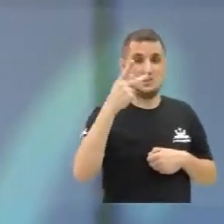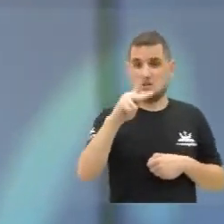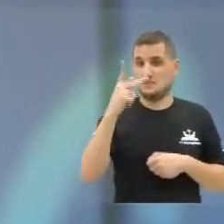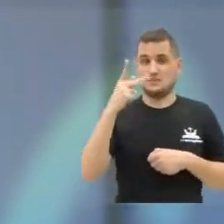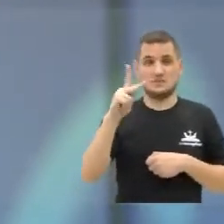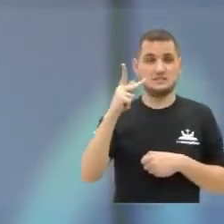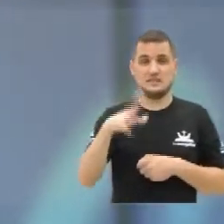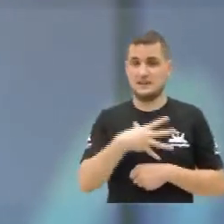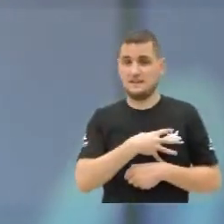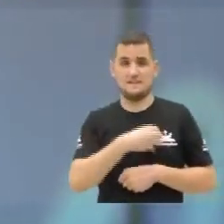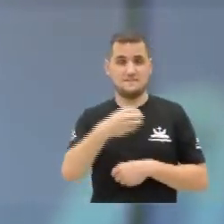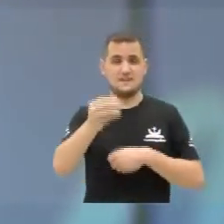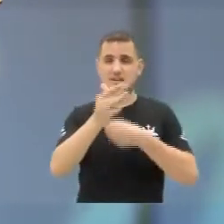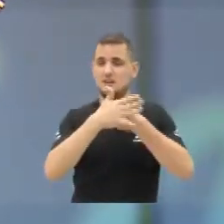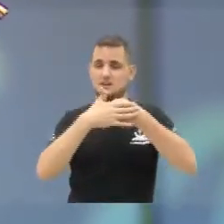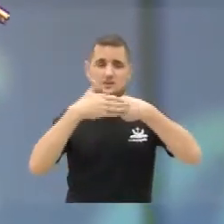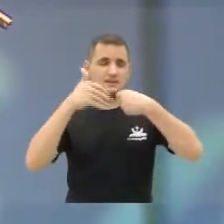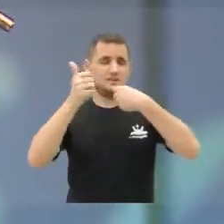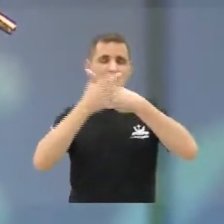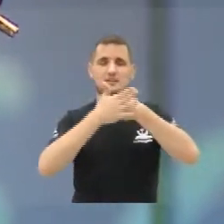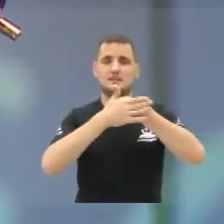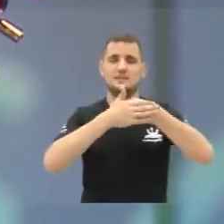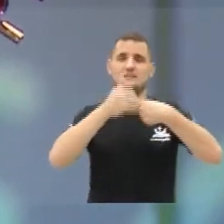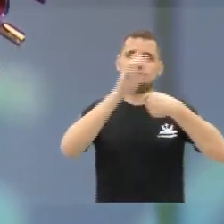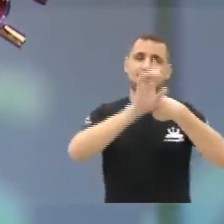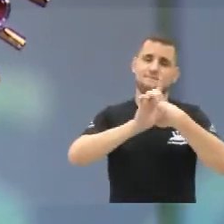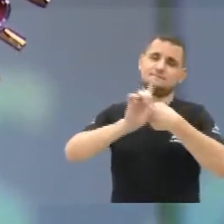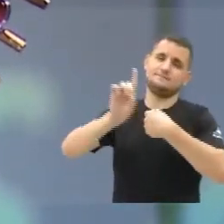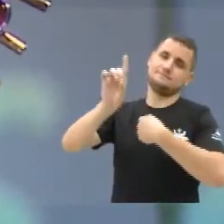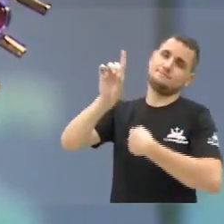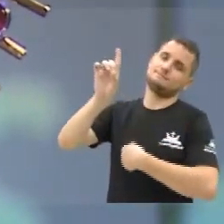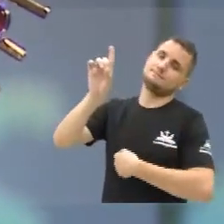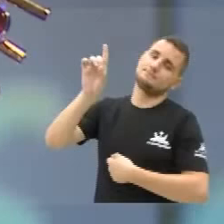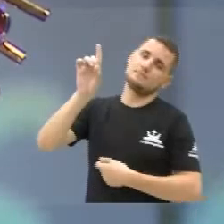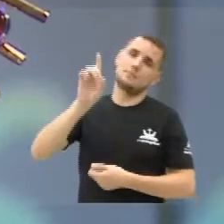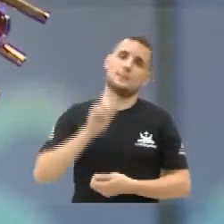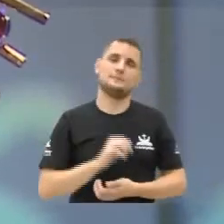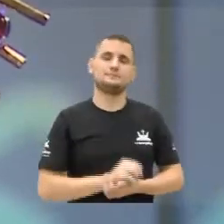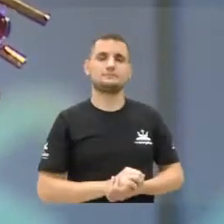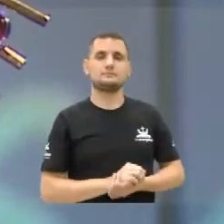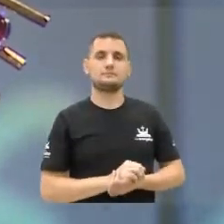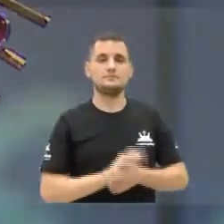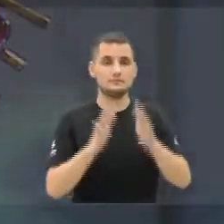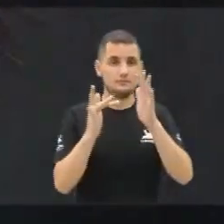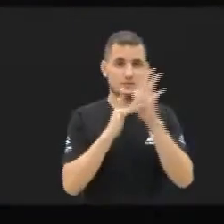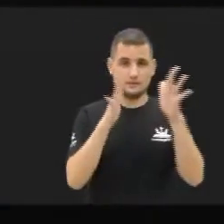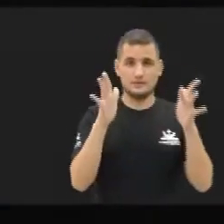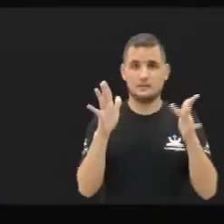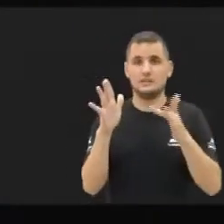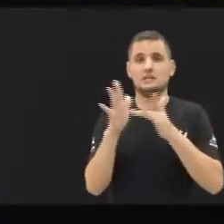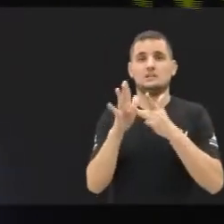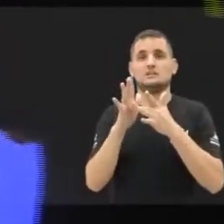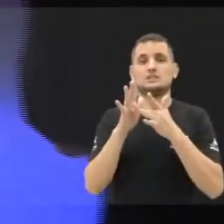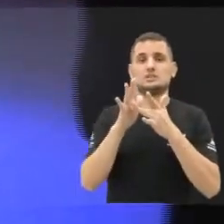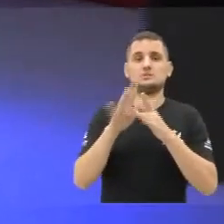querido, filho querido. Olha isso, restituirei,